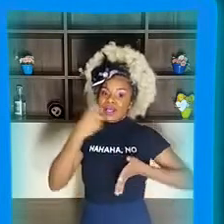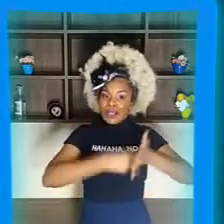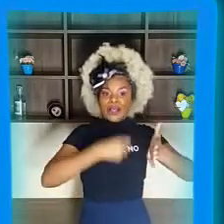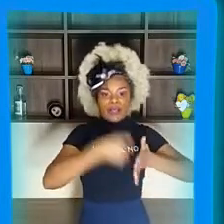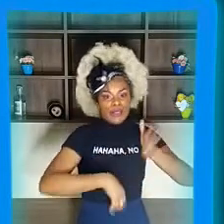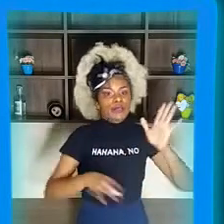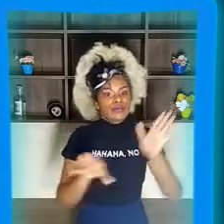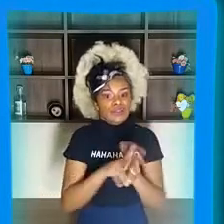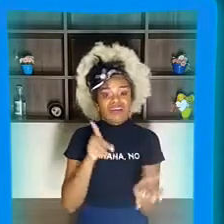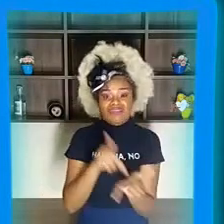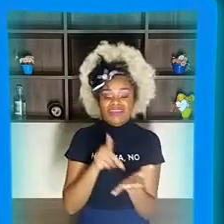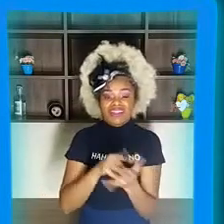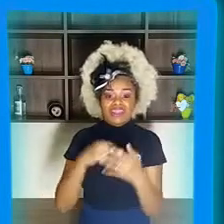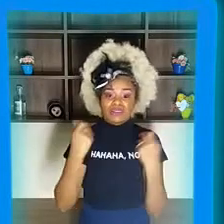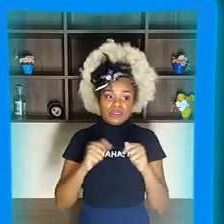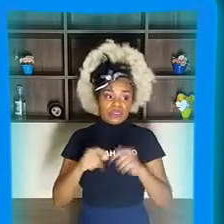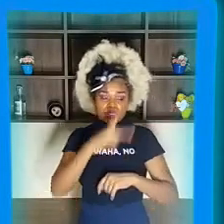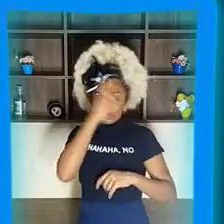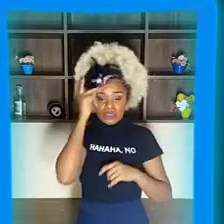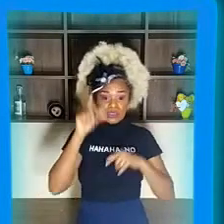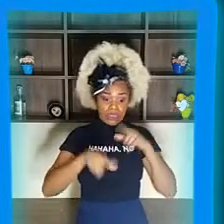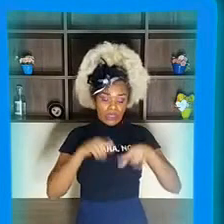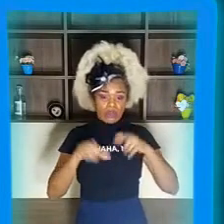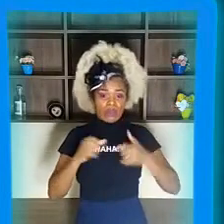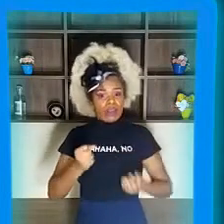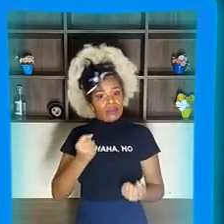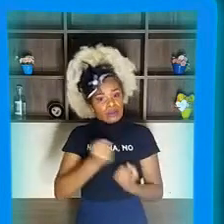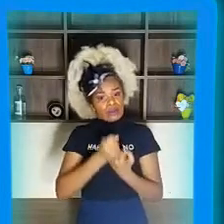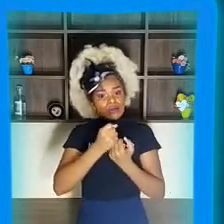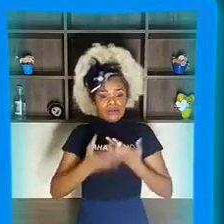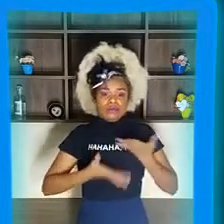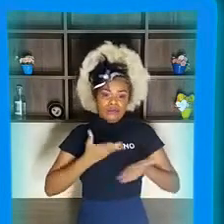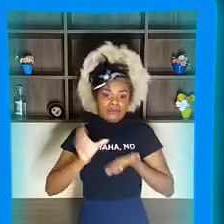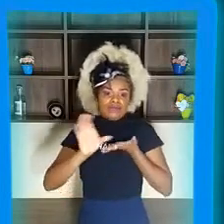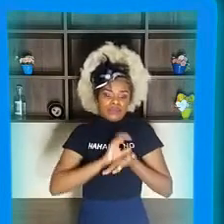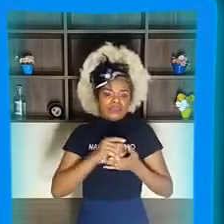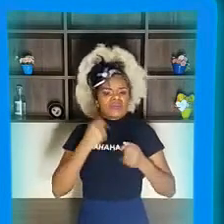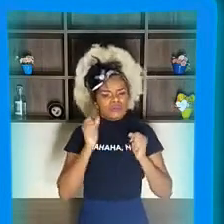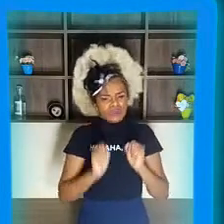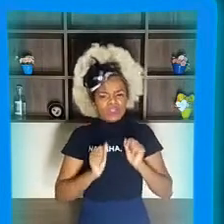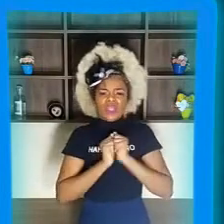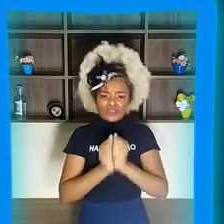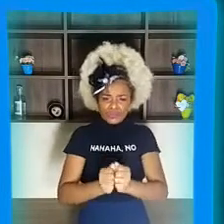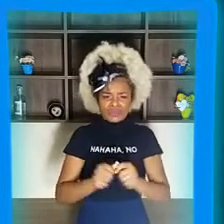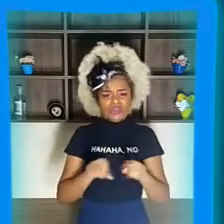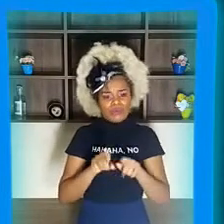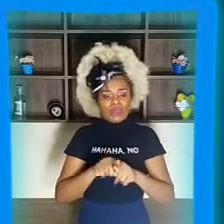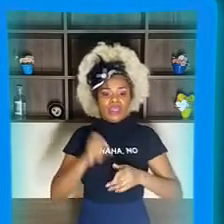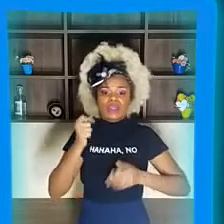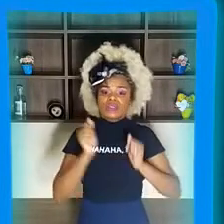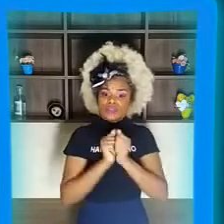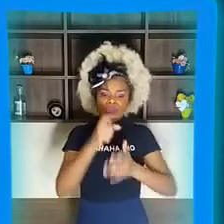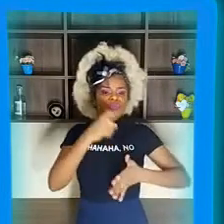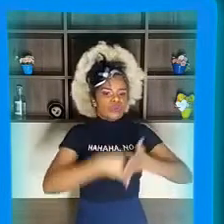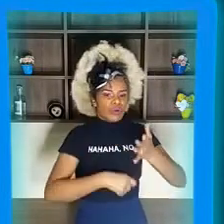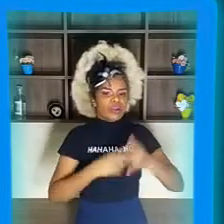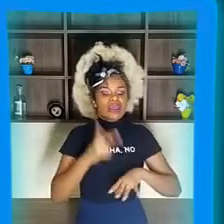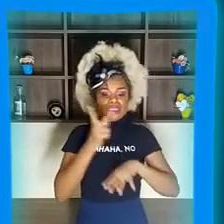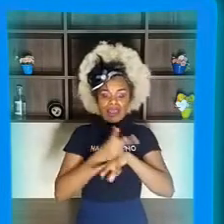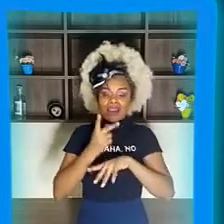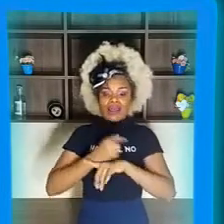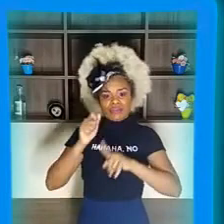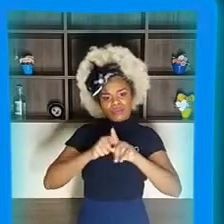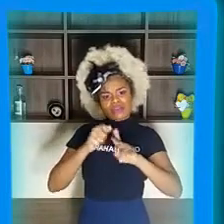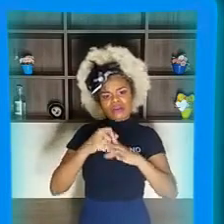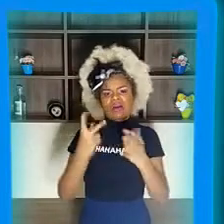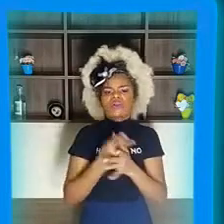E é preciso que os trabalhos se sustentem. Então, aqueles que puderem estar junto aí, no Juntos do Boleto, uma live mensal, que